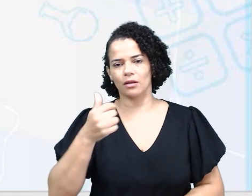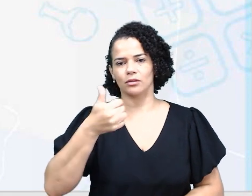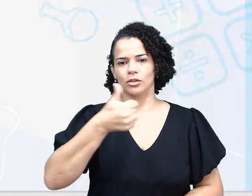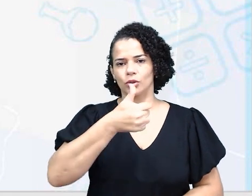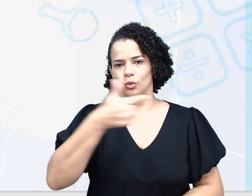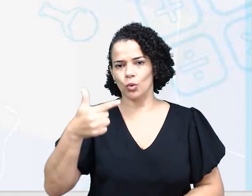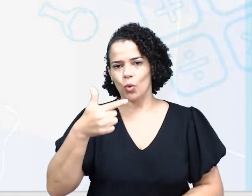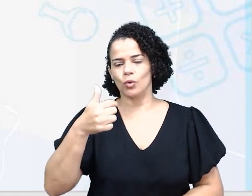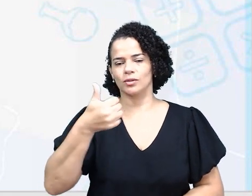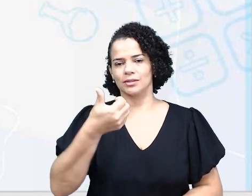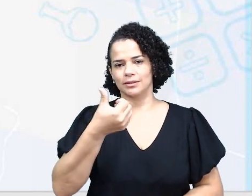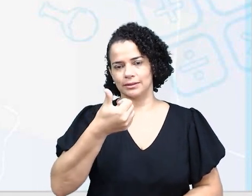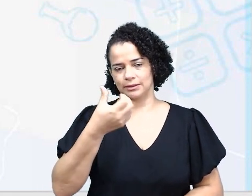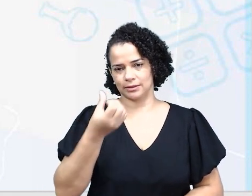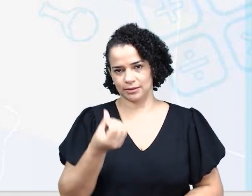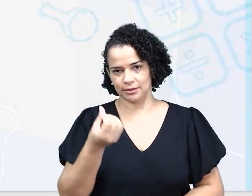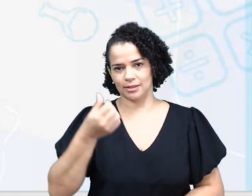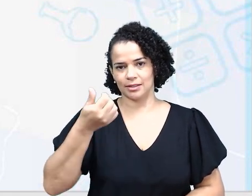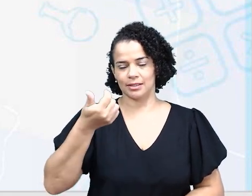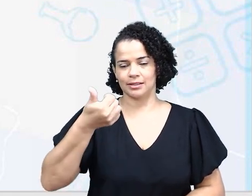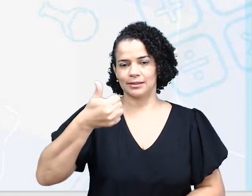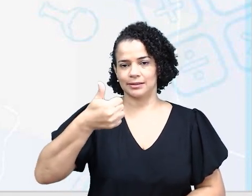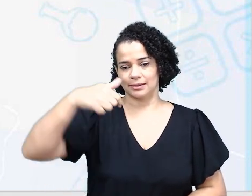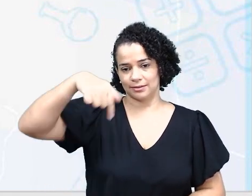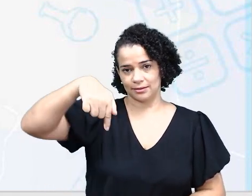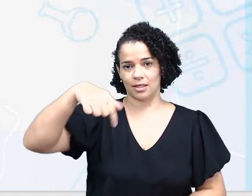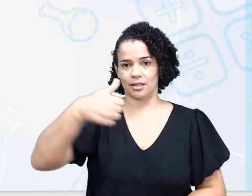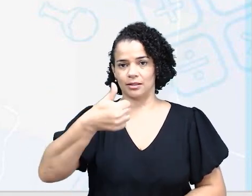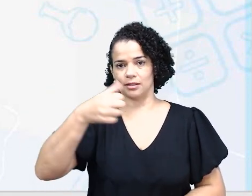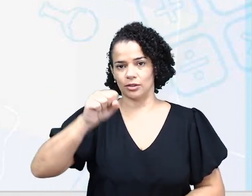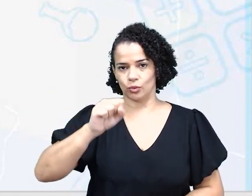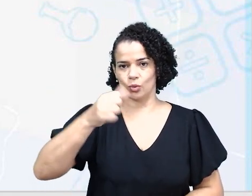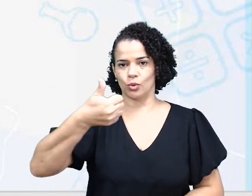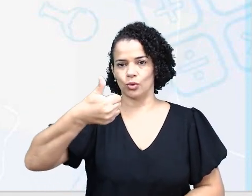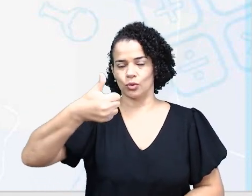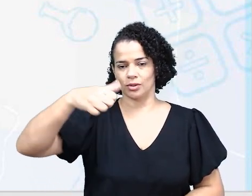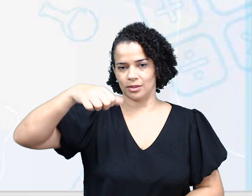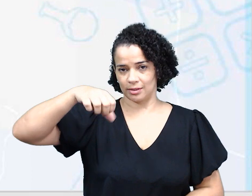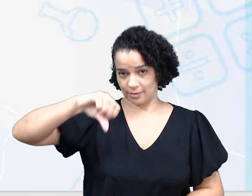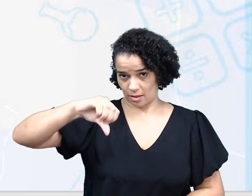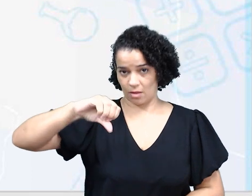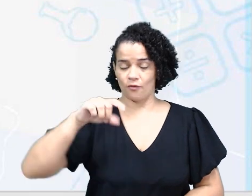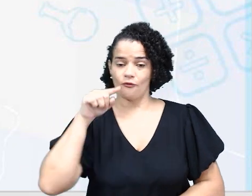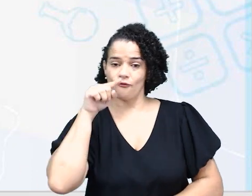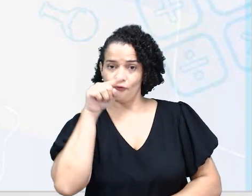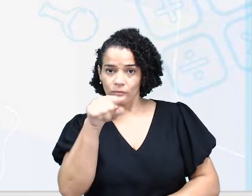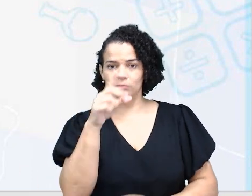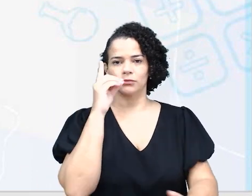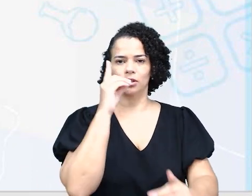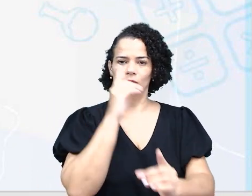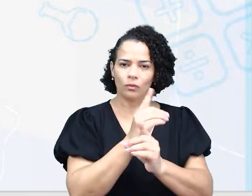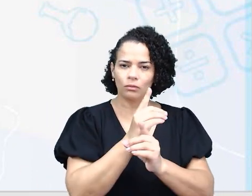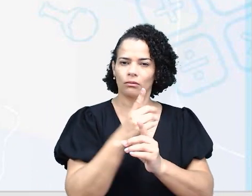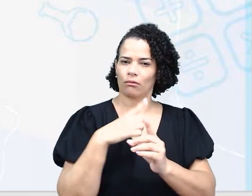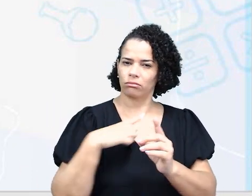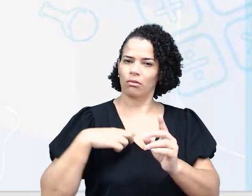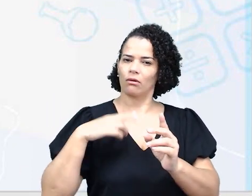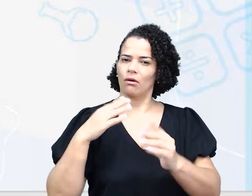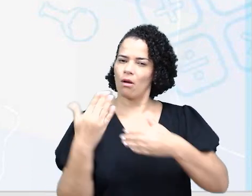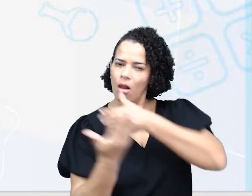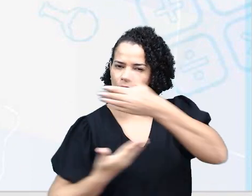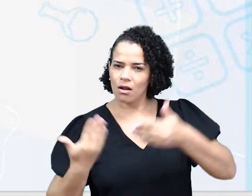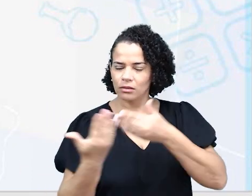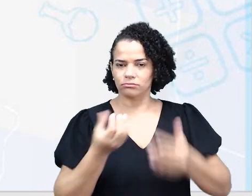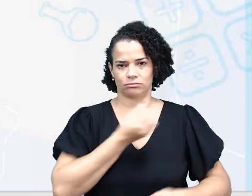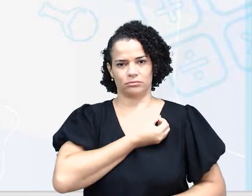16, 17, 18, 19. Você encontrou alguma relação entre os números